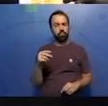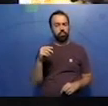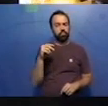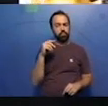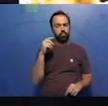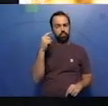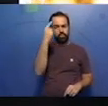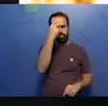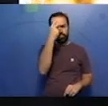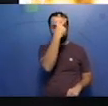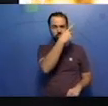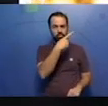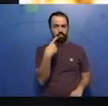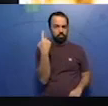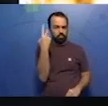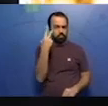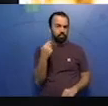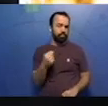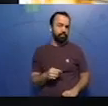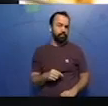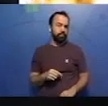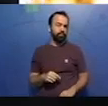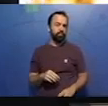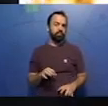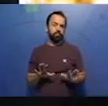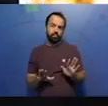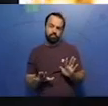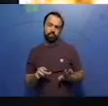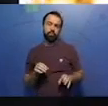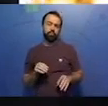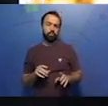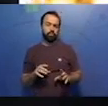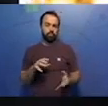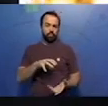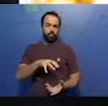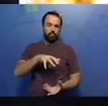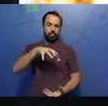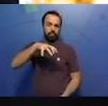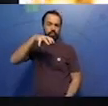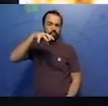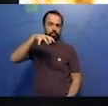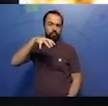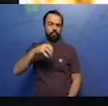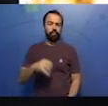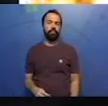2 horas e assim varia de acordo com o tamanho.